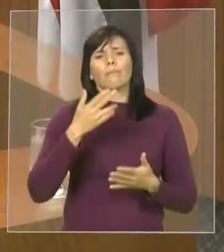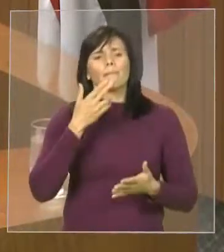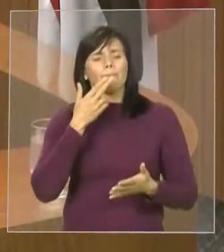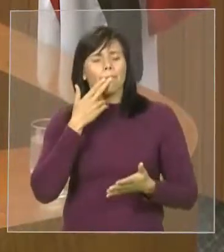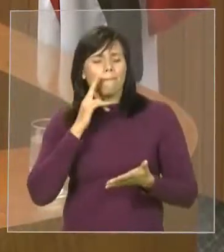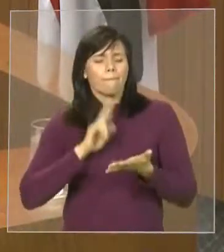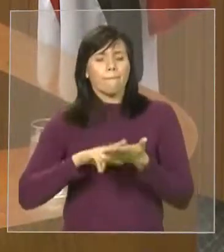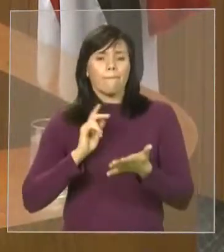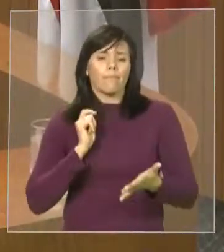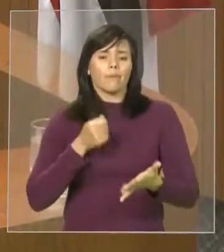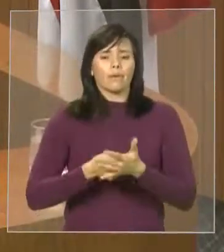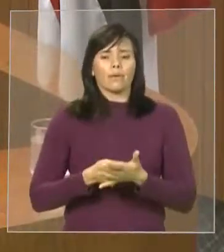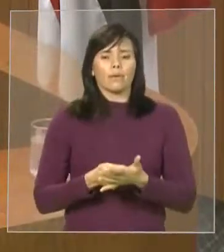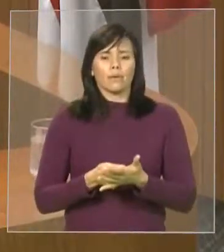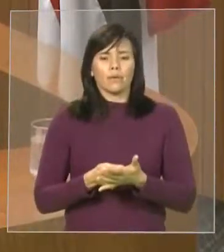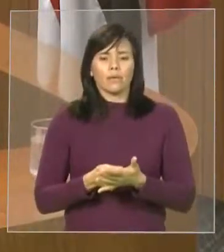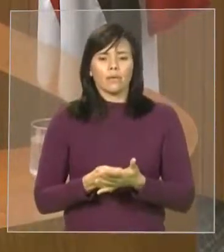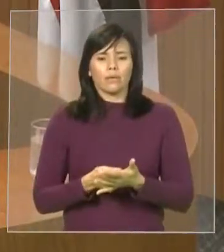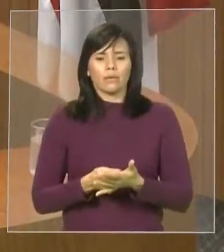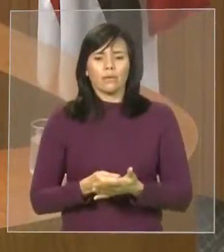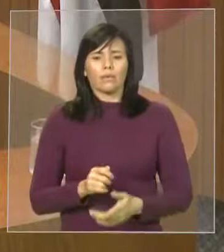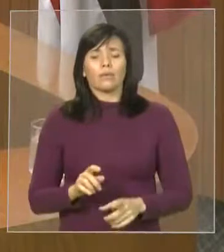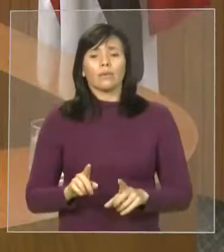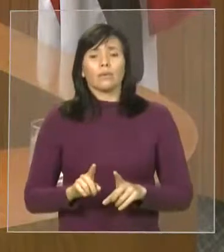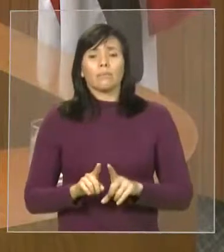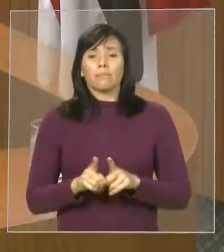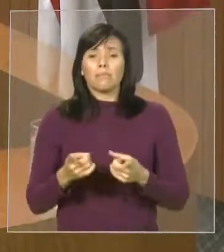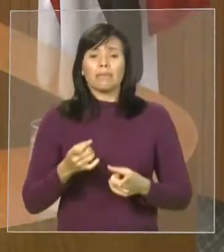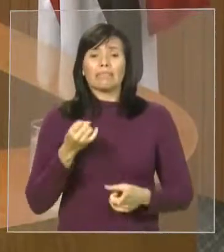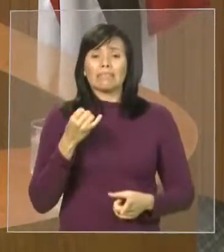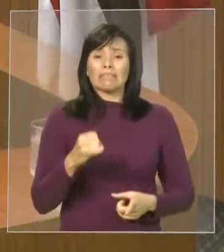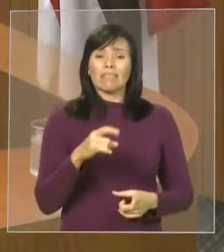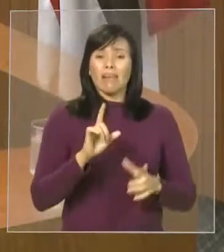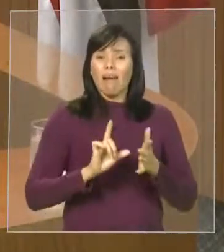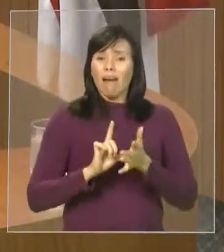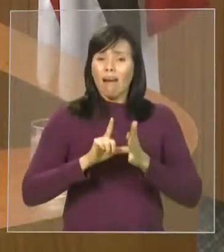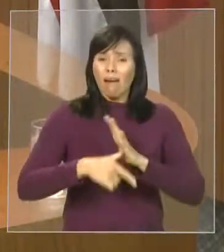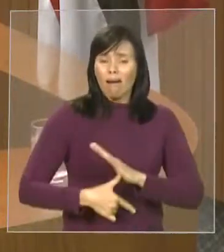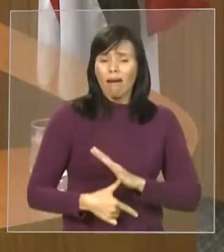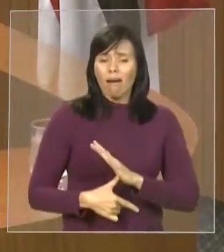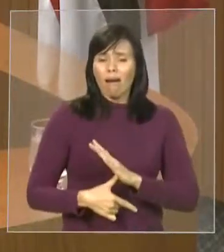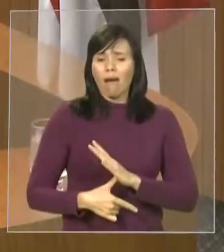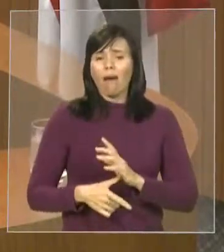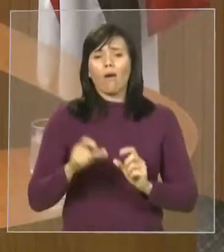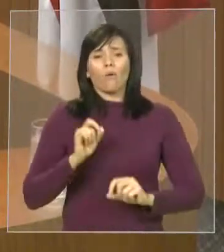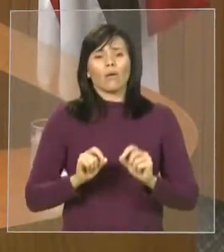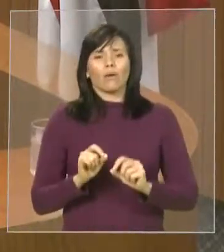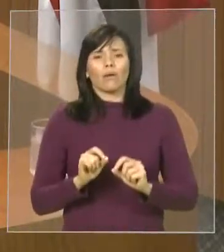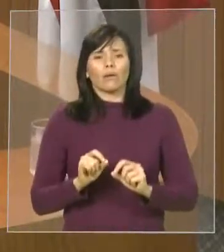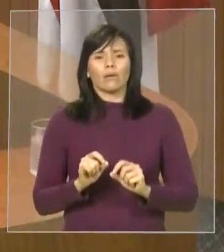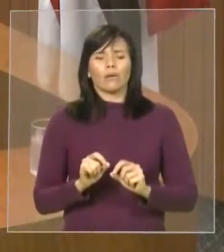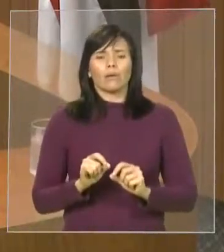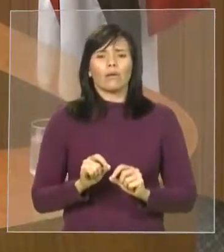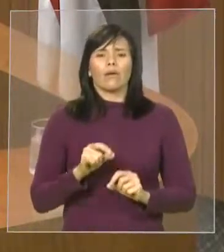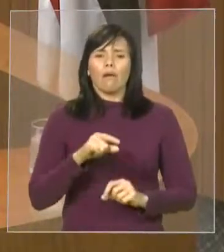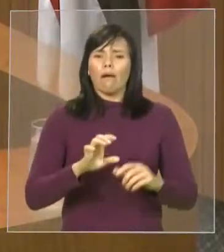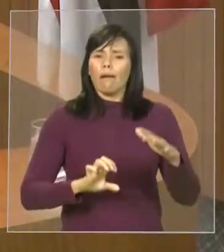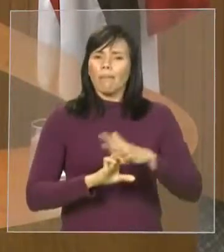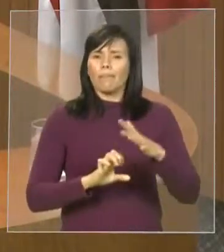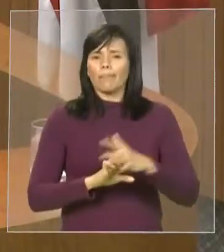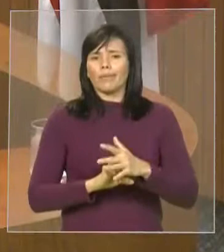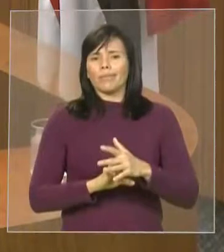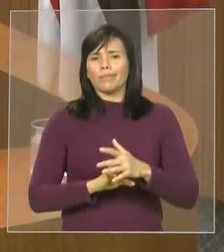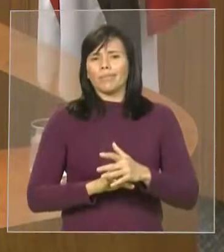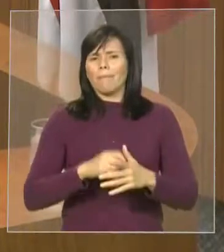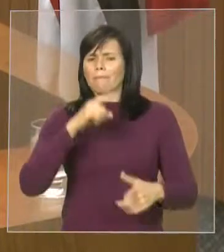do CNPJ. Aquela empresa está proibida de continuar com suas atividades comerciais. E é isso que nós